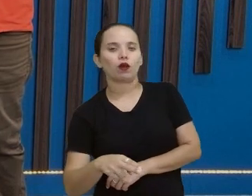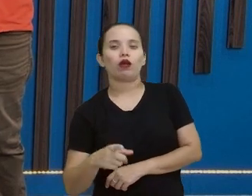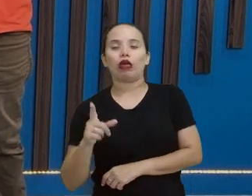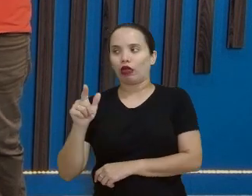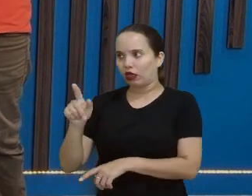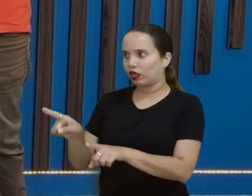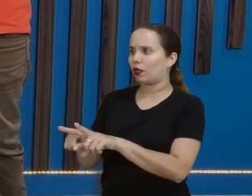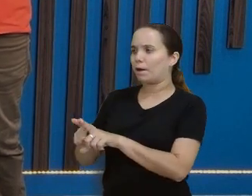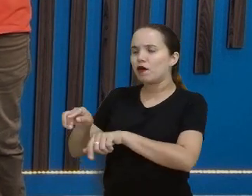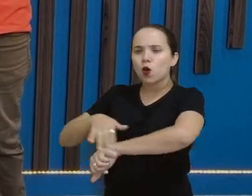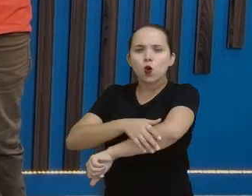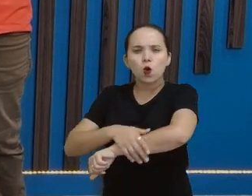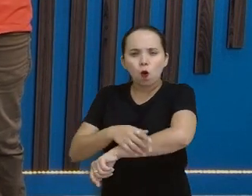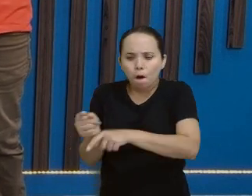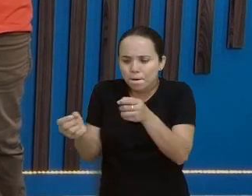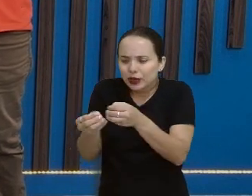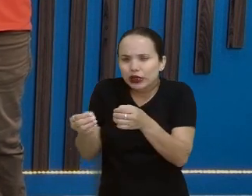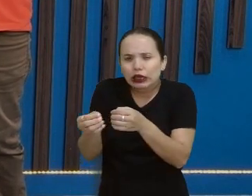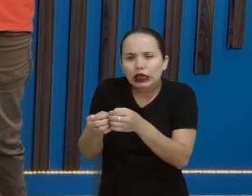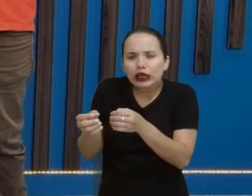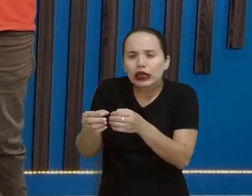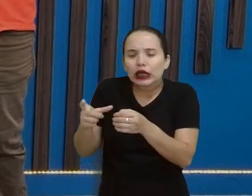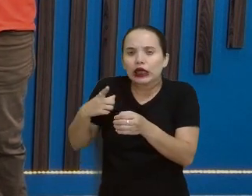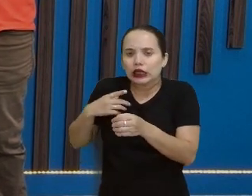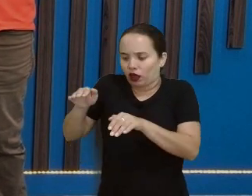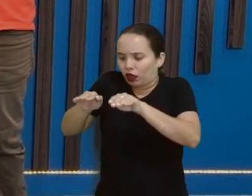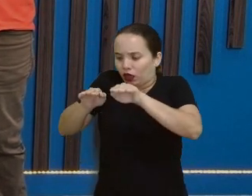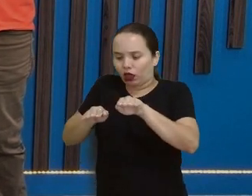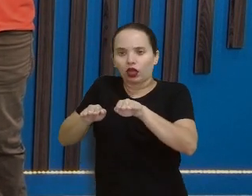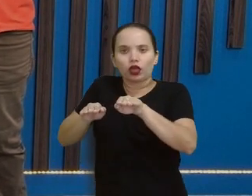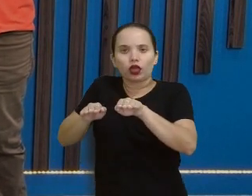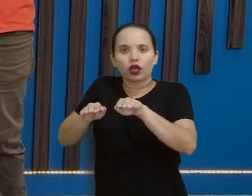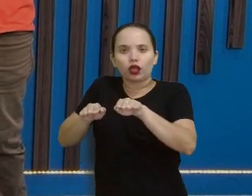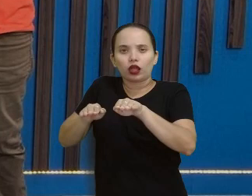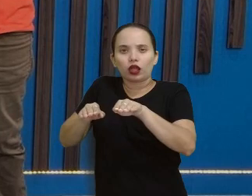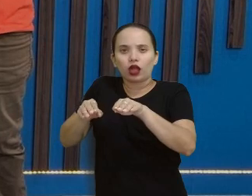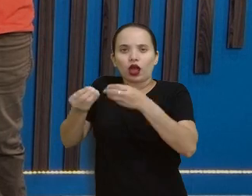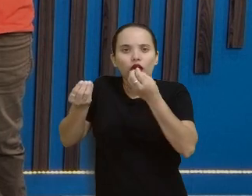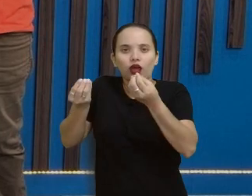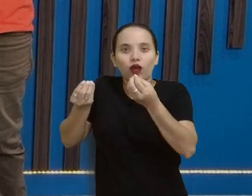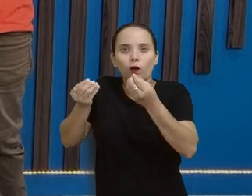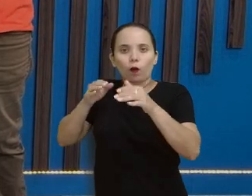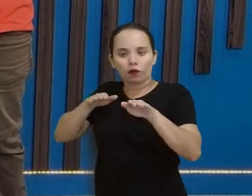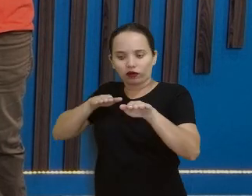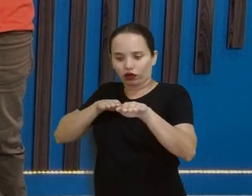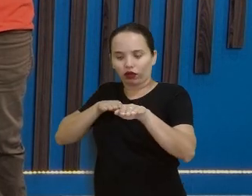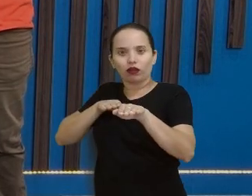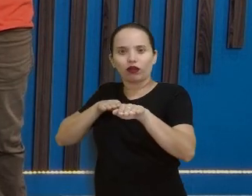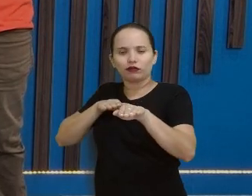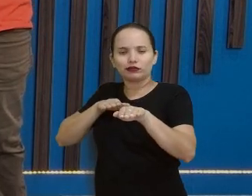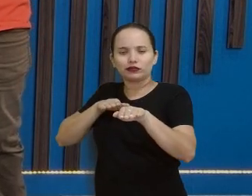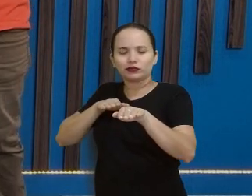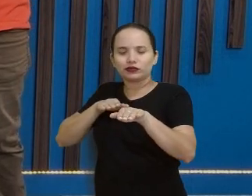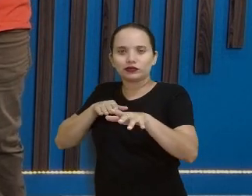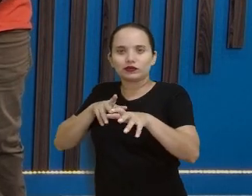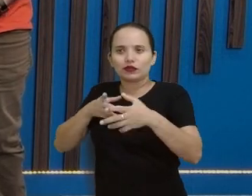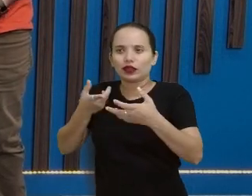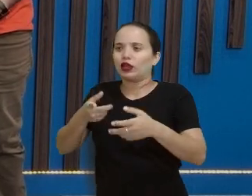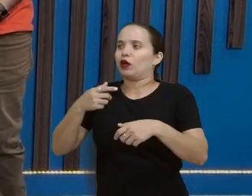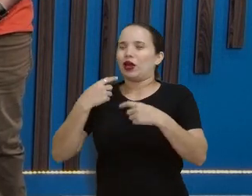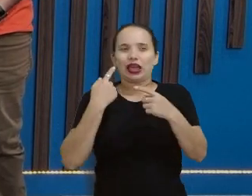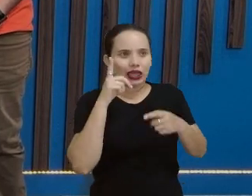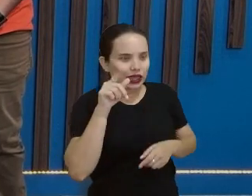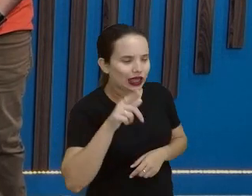carro estacionado de um lado, carro estacionado do outro. E aí fica Aquele dois carros sol de diferentes. meio-dia. É exatamente igual aquilo ali, sabe? Você é agoniado com hora